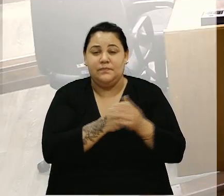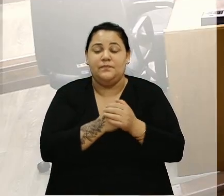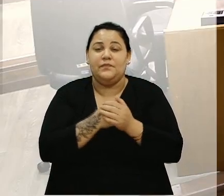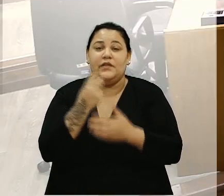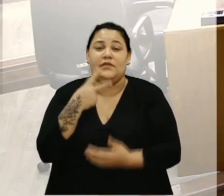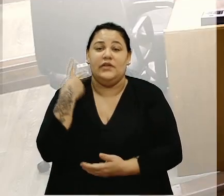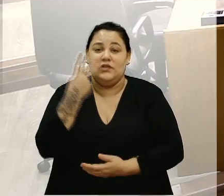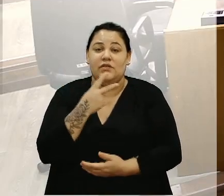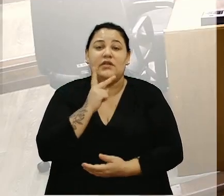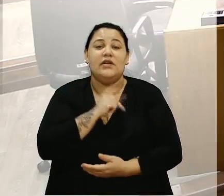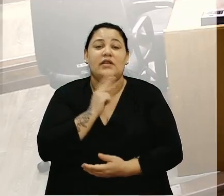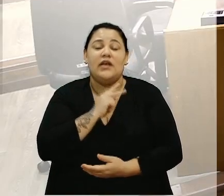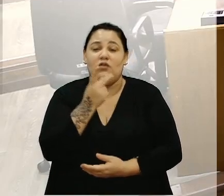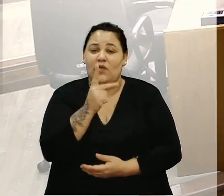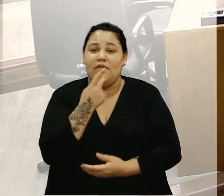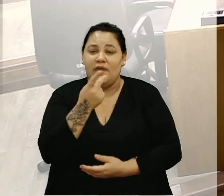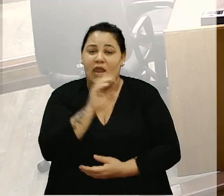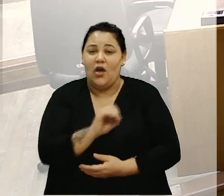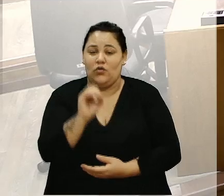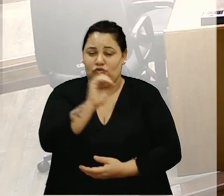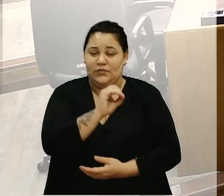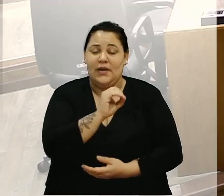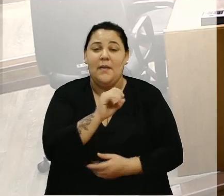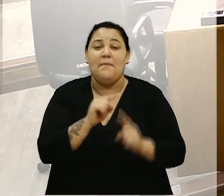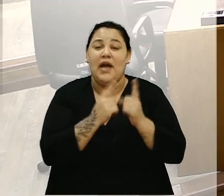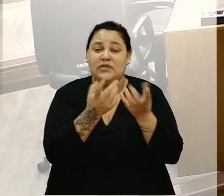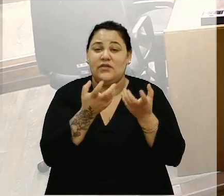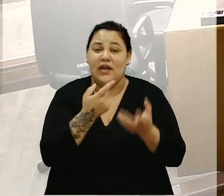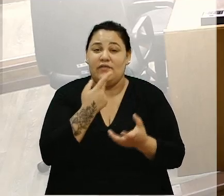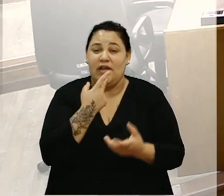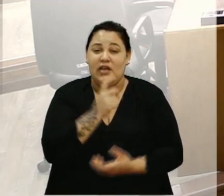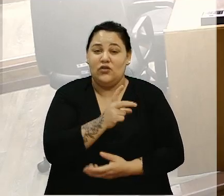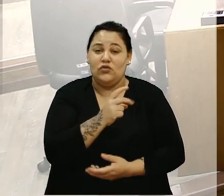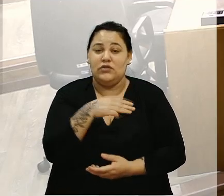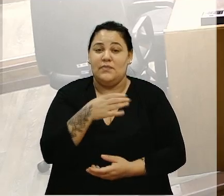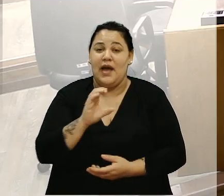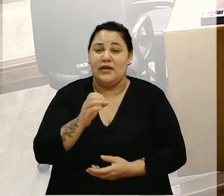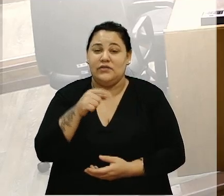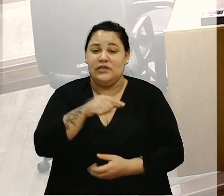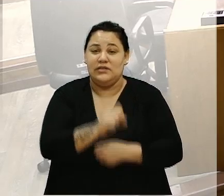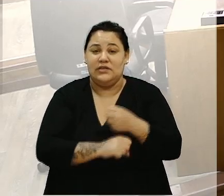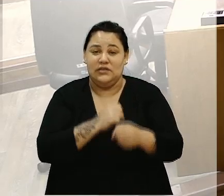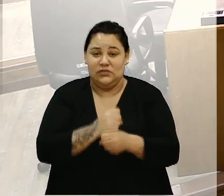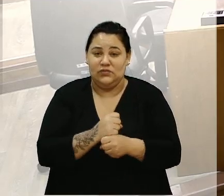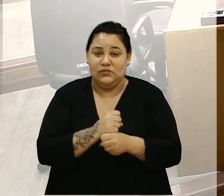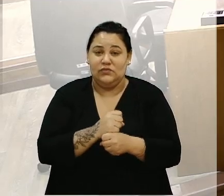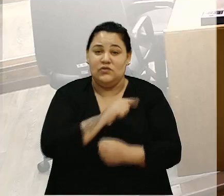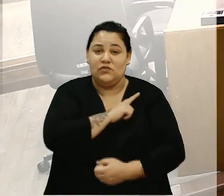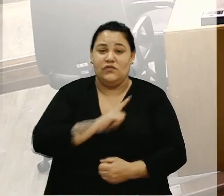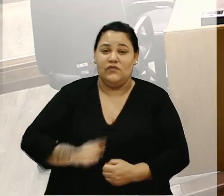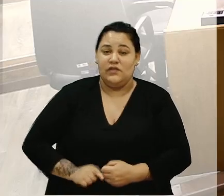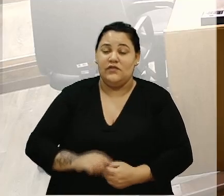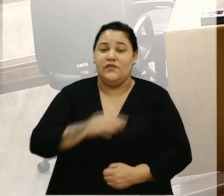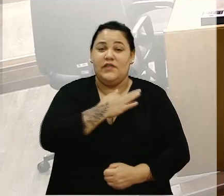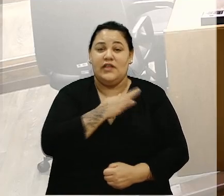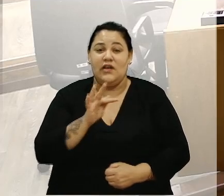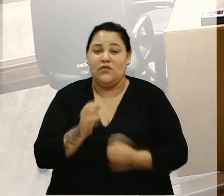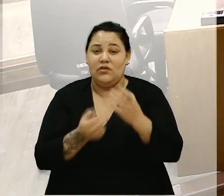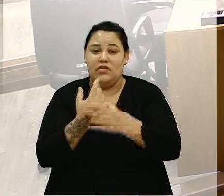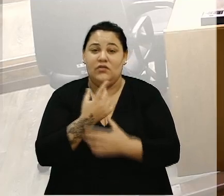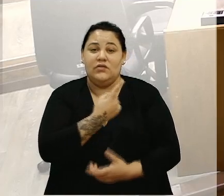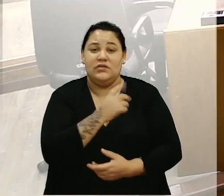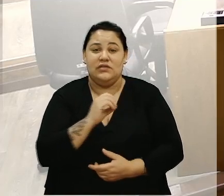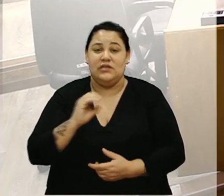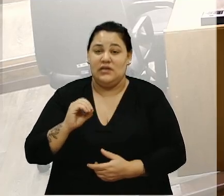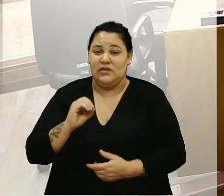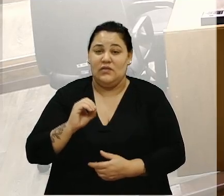foi perfeita, mas eu quero também dizer que em 12 de março deste ano, o governo federal lançou 100 projetos